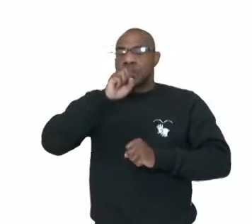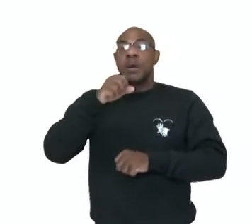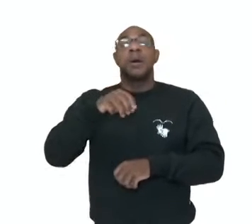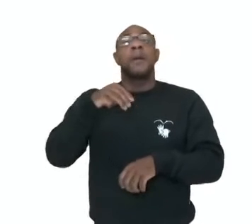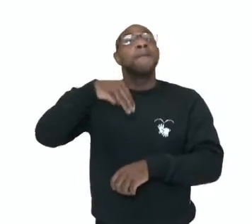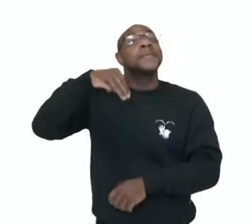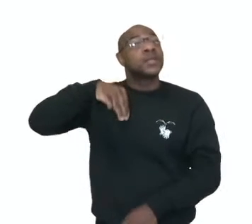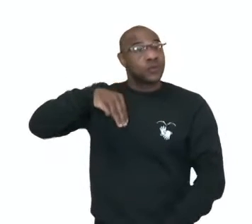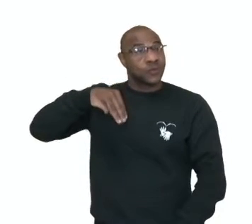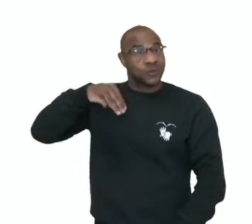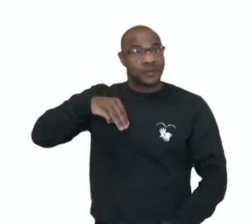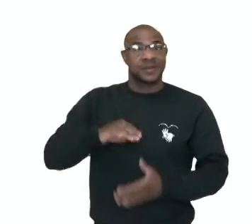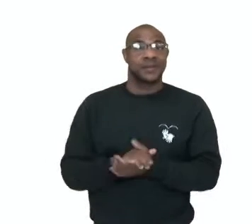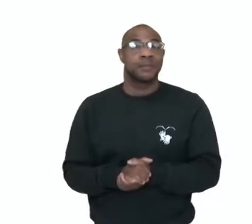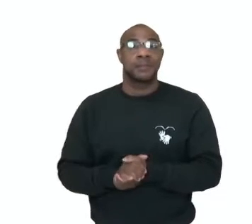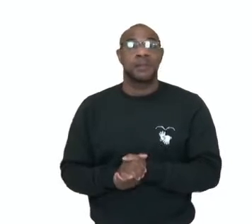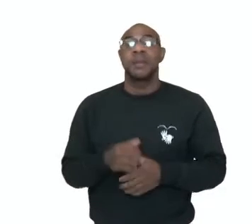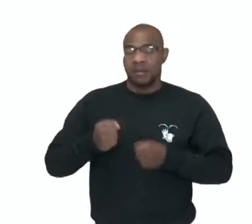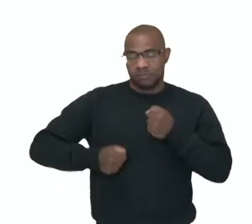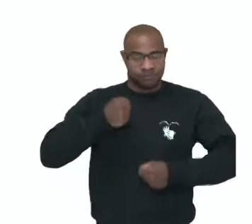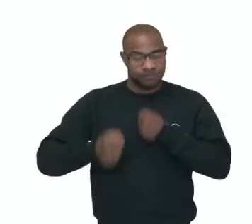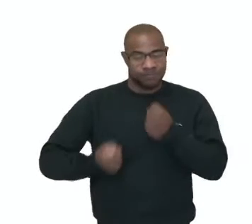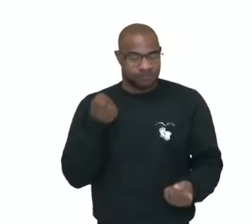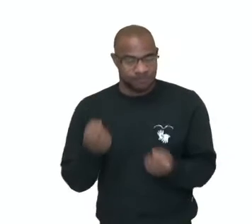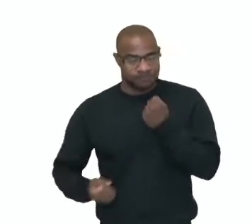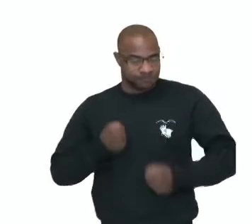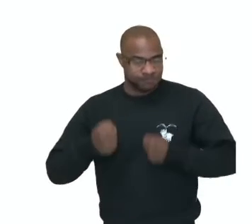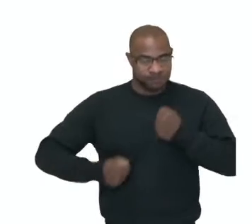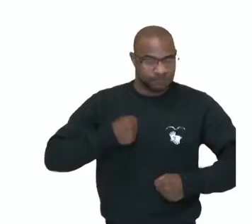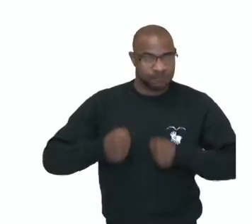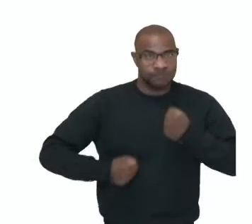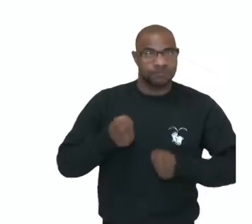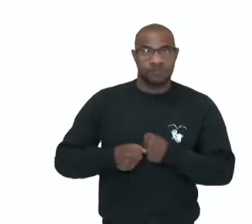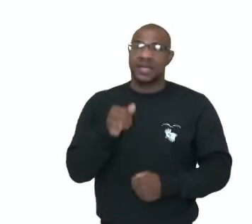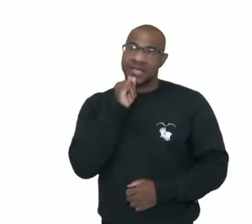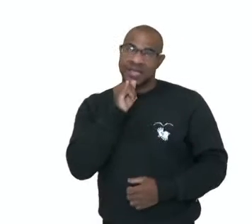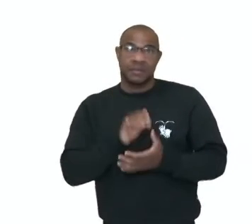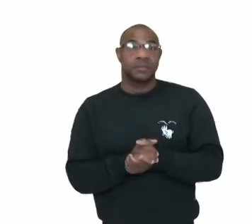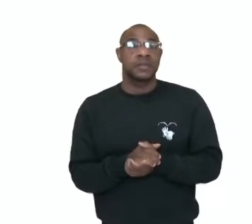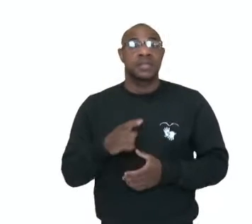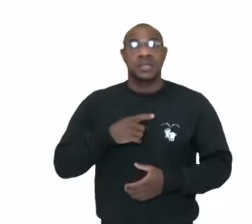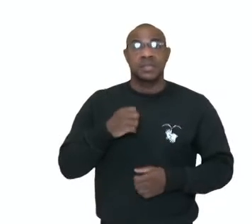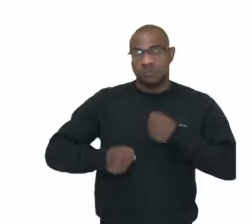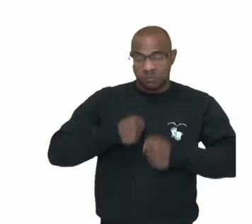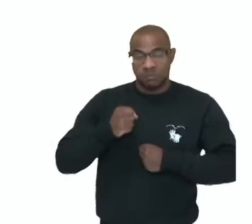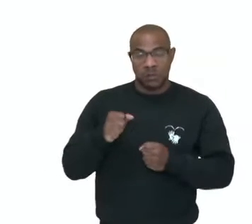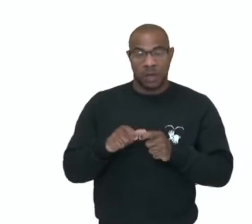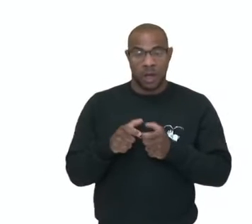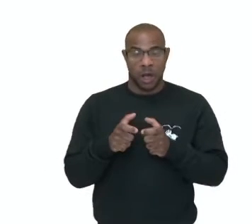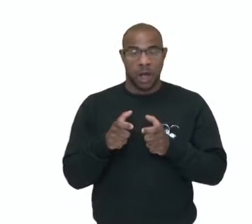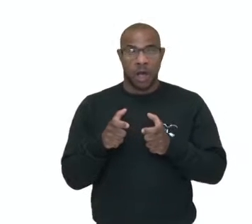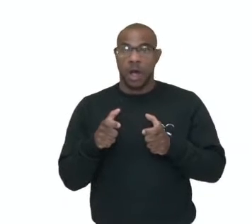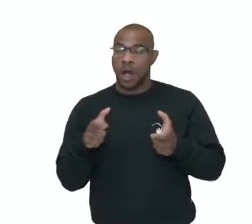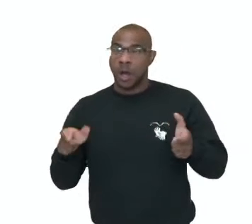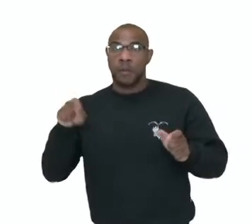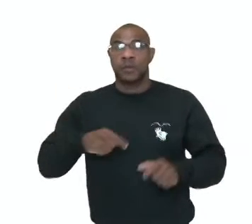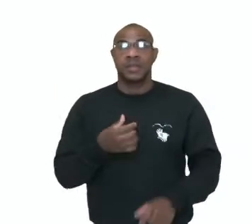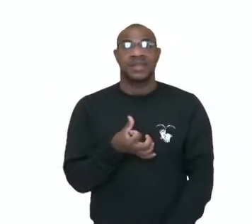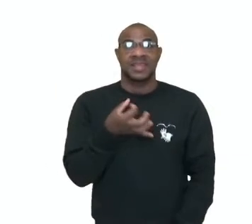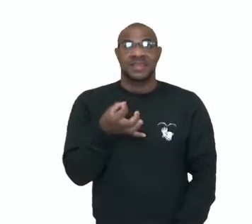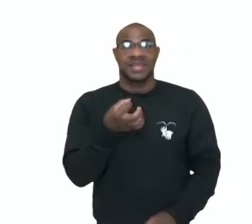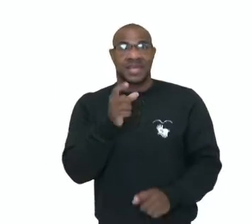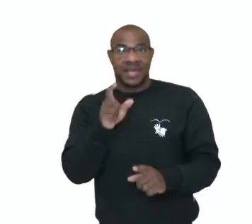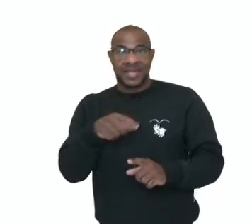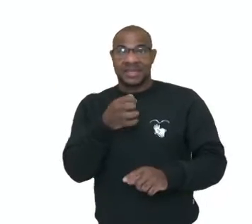minuto. Mas ao longo de uma atividade física mais intensa, uma corrida, por exemplo, esse ritmo ele pode aumentar para cerca de 60 vezes